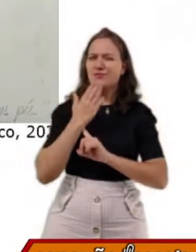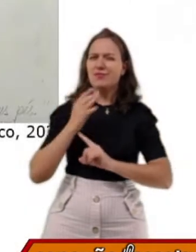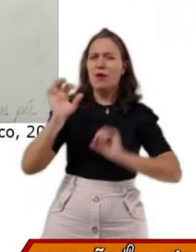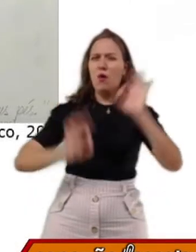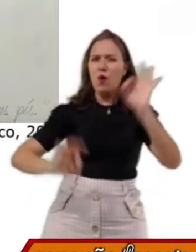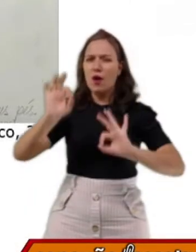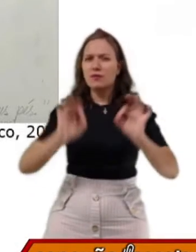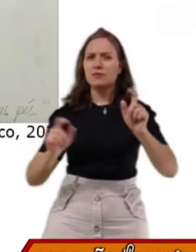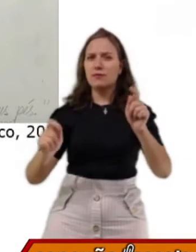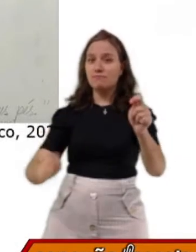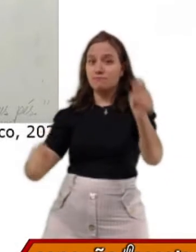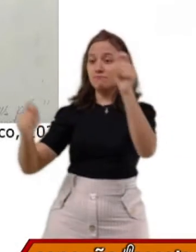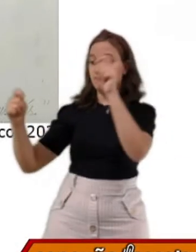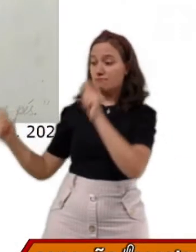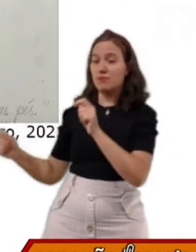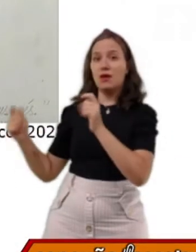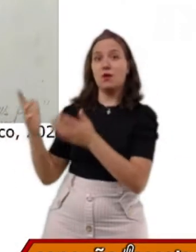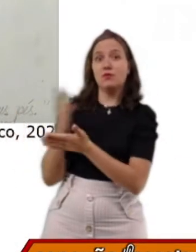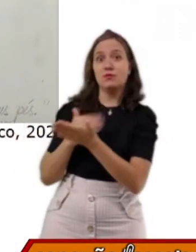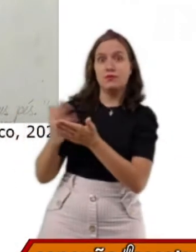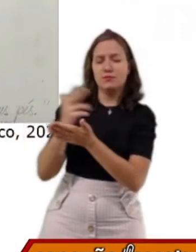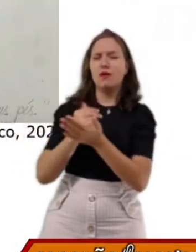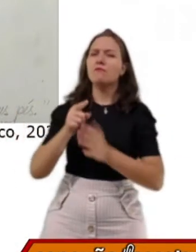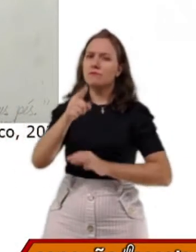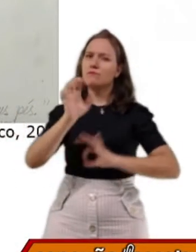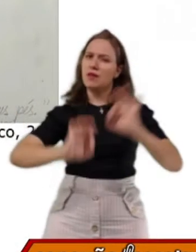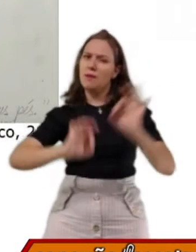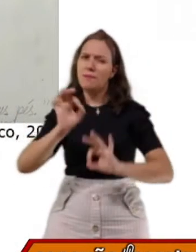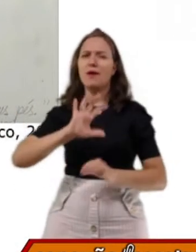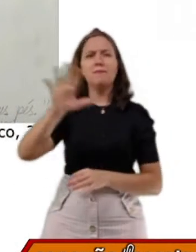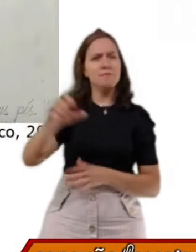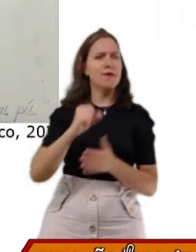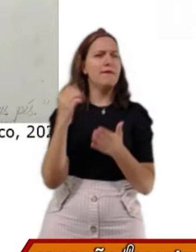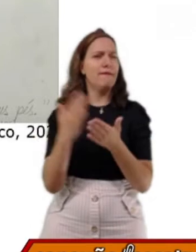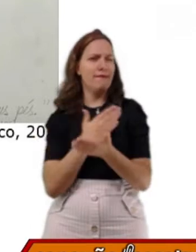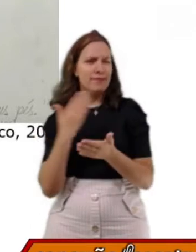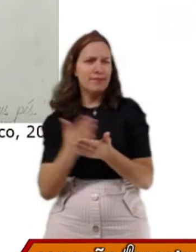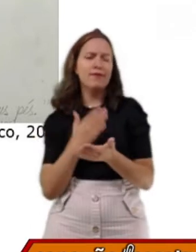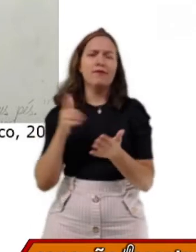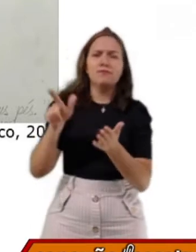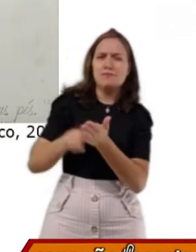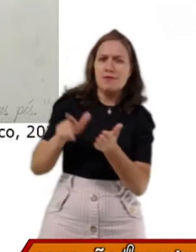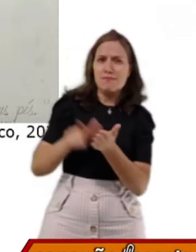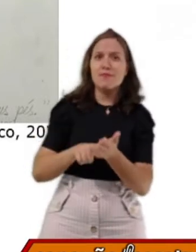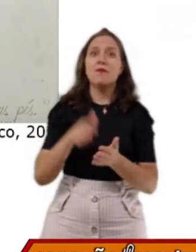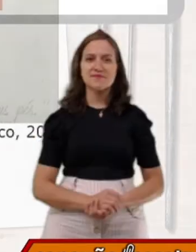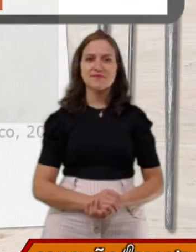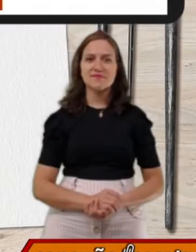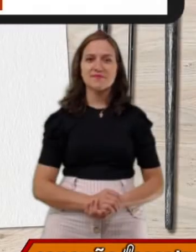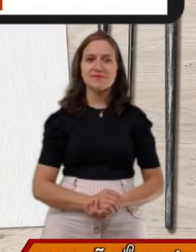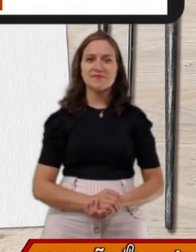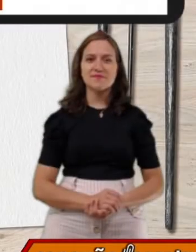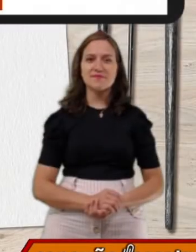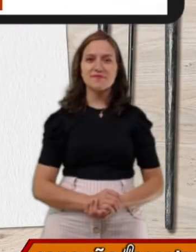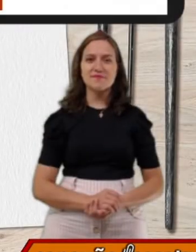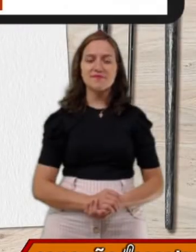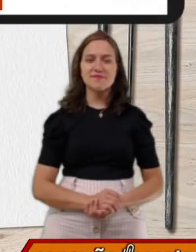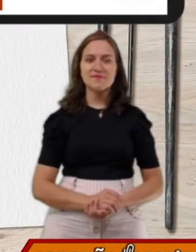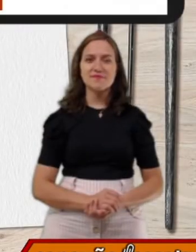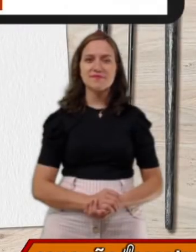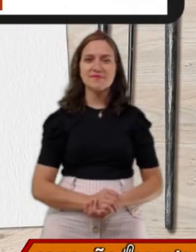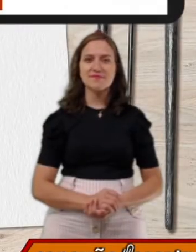nós vamos começar a desenhar prepara o seu material lápis borracha e papel e vem comigo